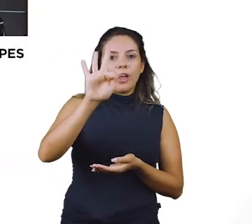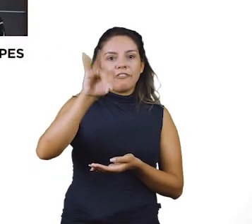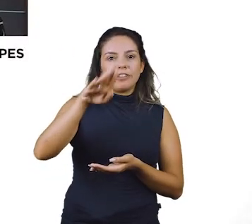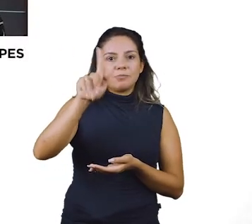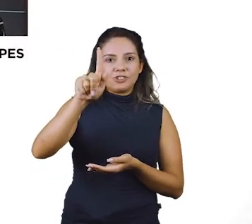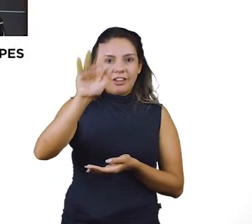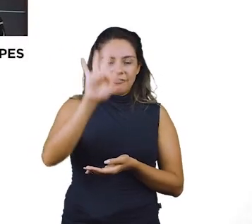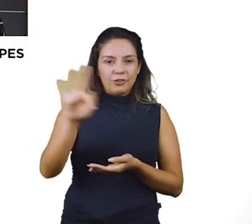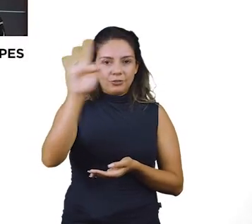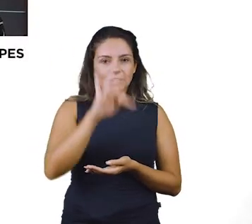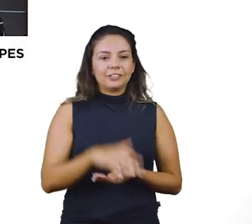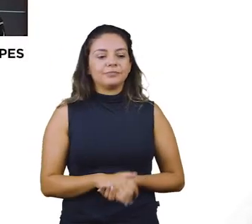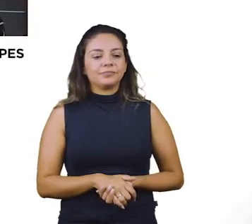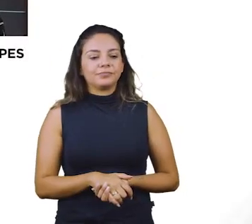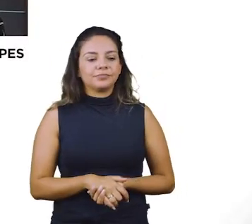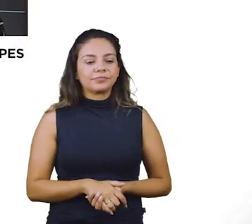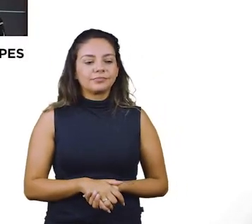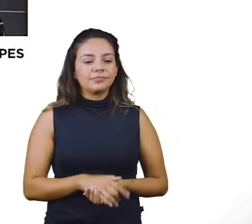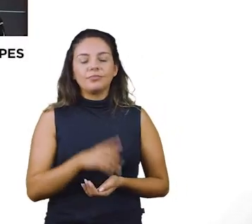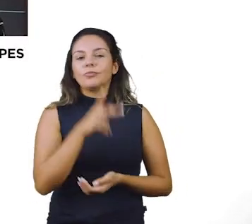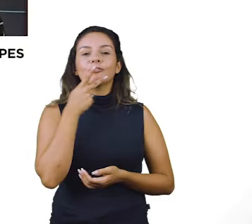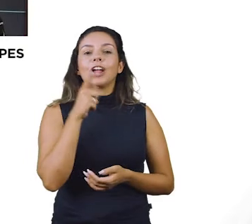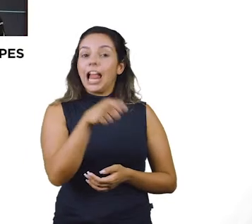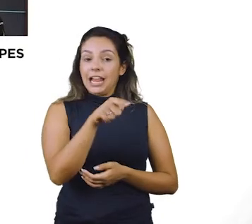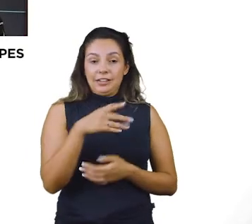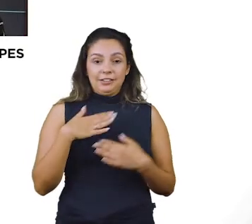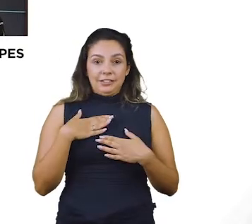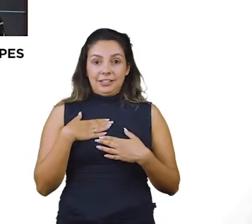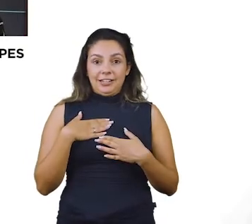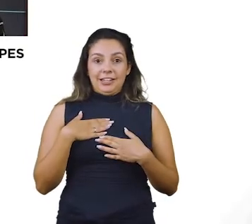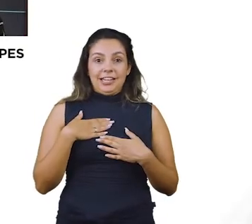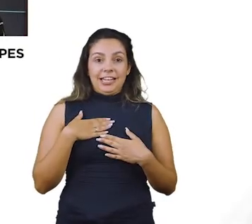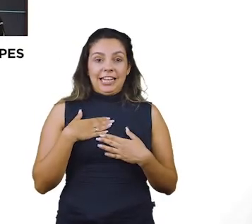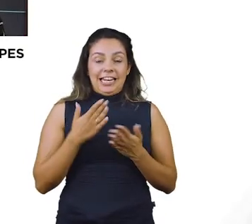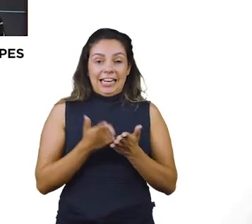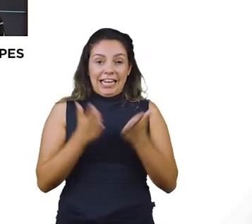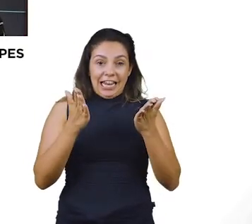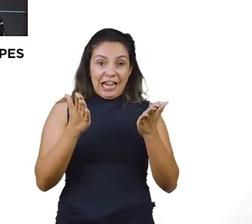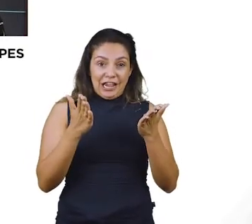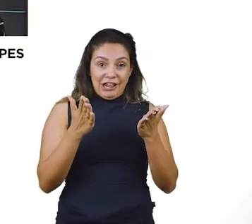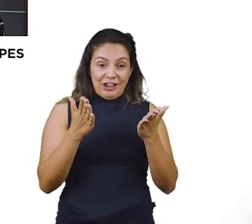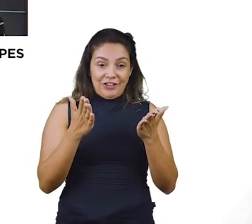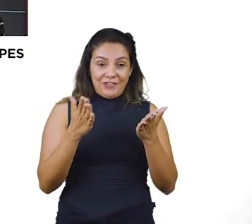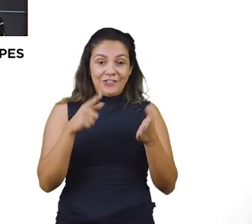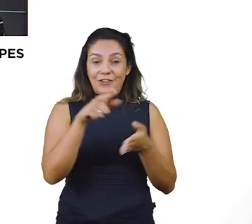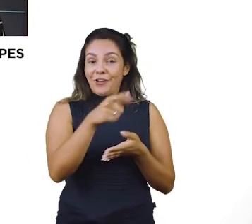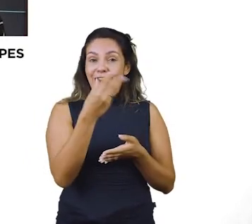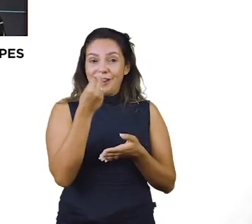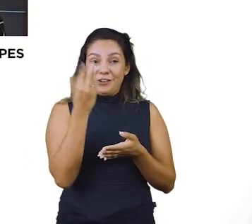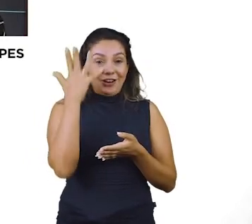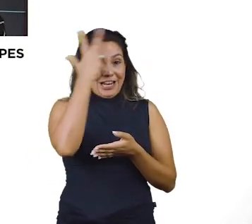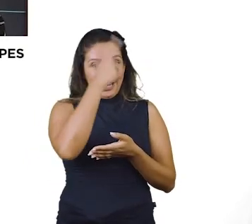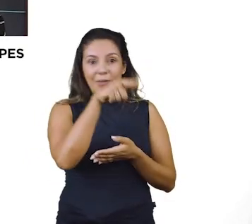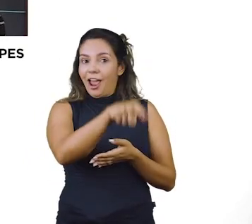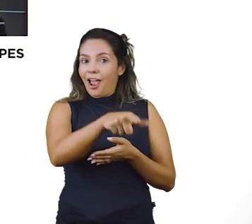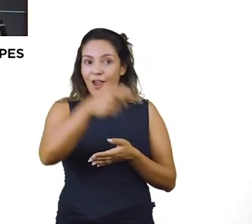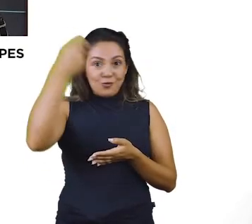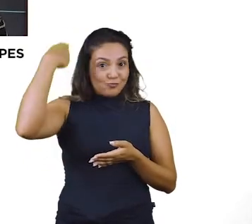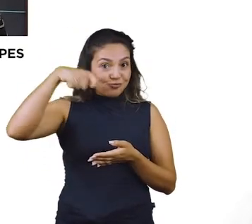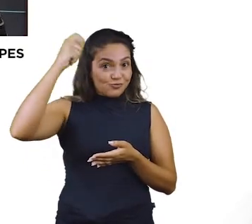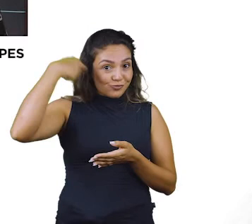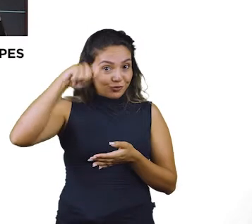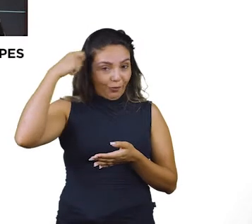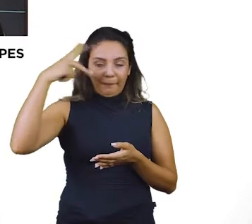É um livro maravilhoso. Quando era menino, era um capeta, né? Tinha que apanhar até com vara de marmelo para sossegar um. Você